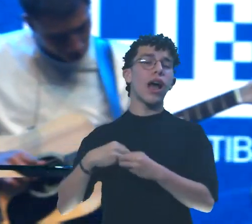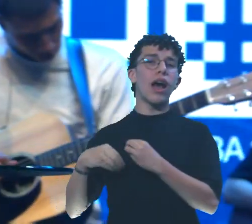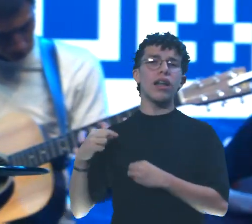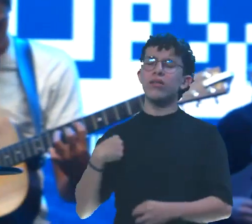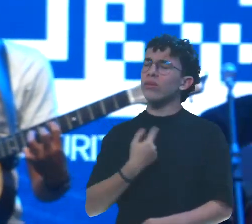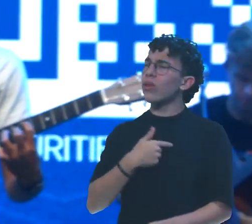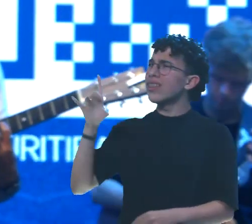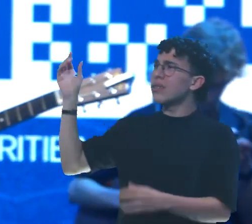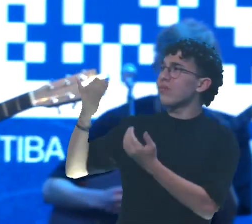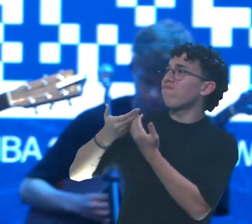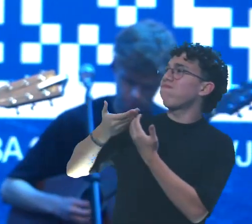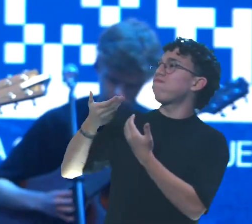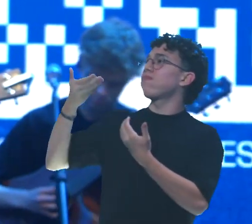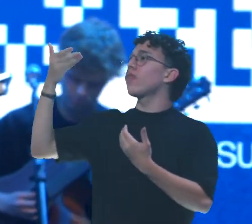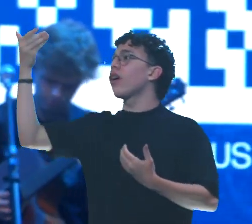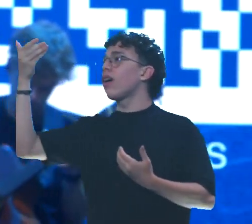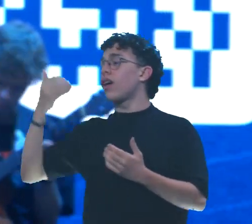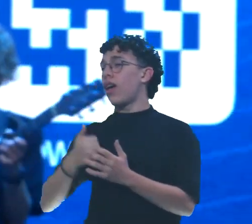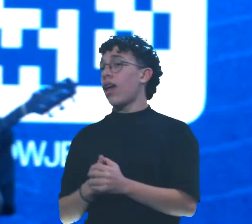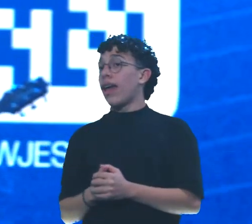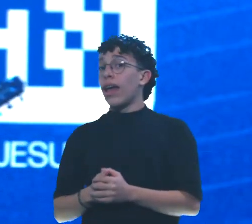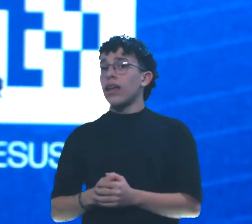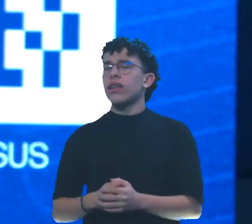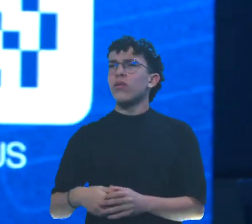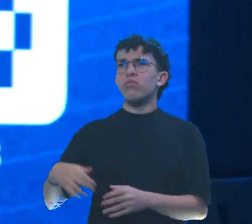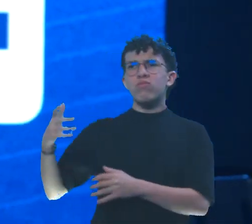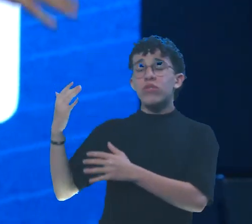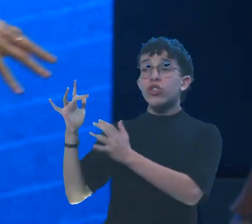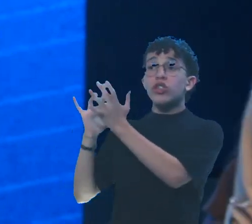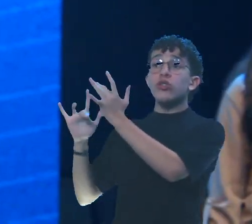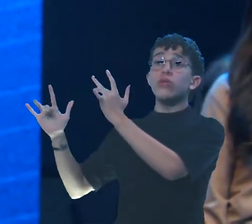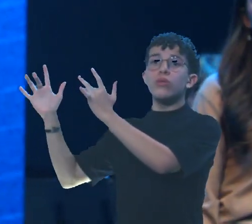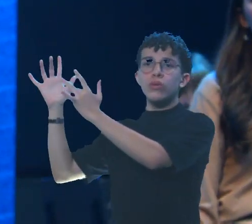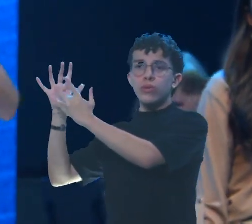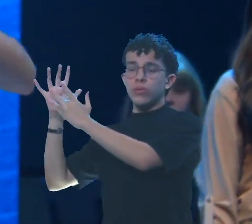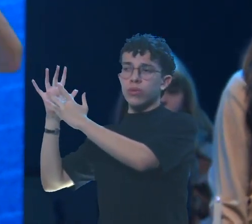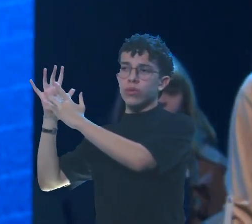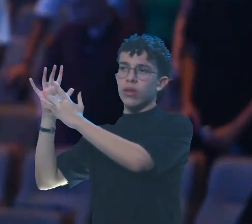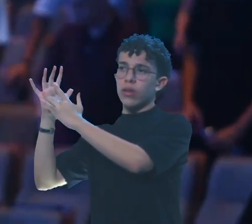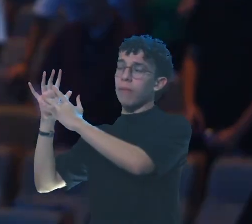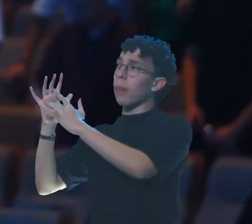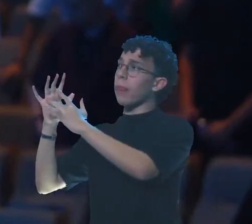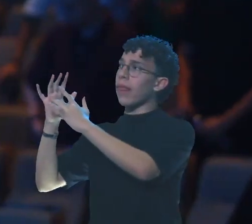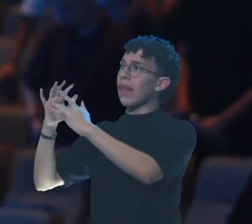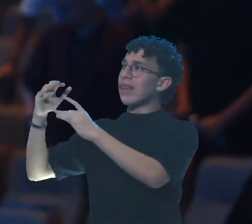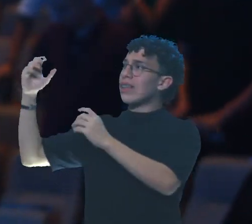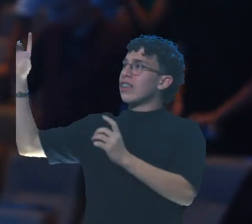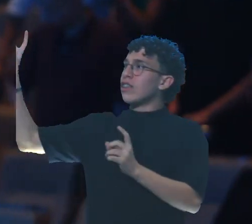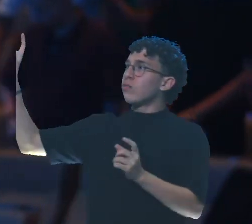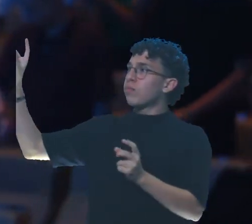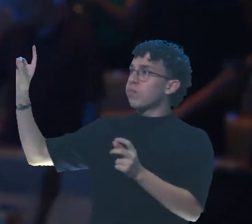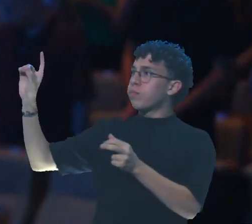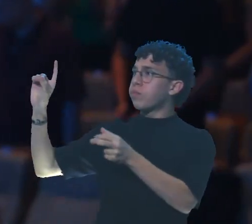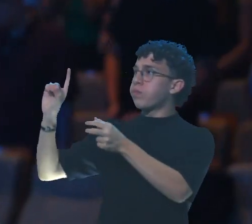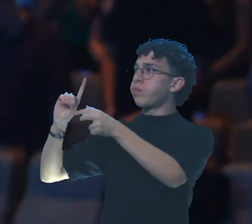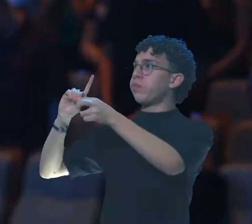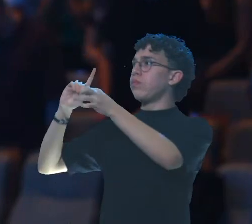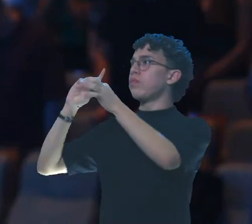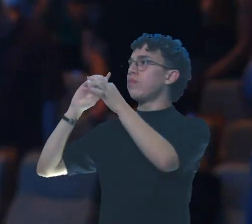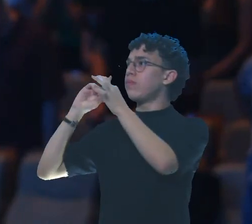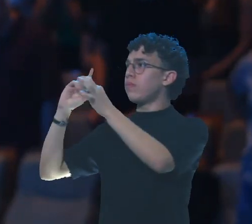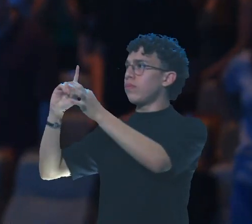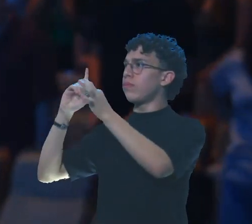estávamos afastados de Deus. Então um dia Ele envia Jesus para ser a ponte que nos reconecta